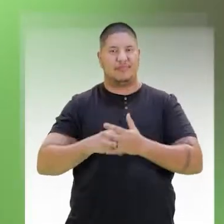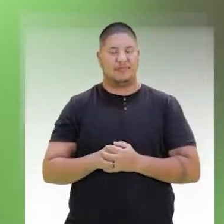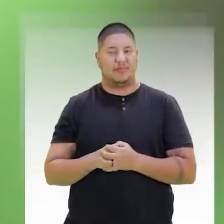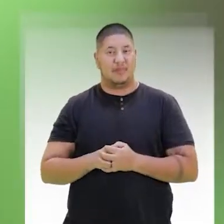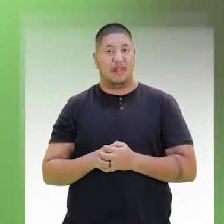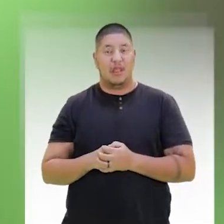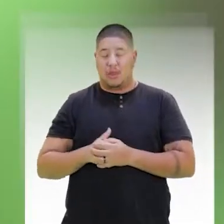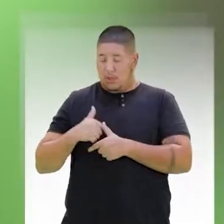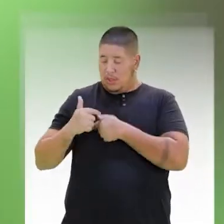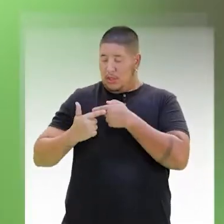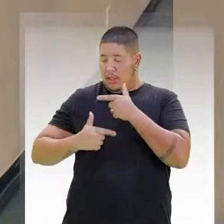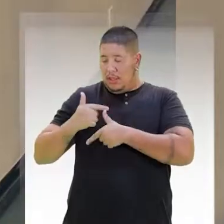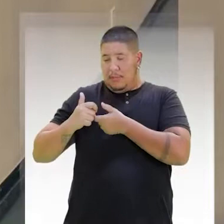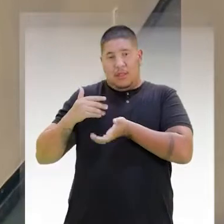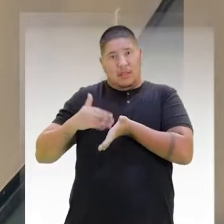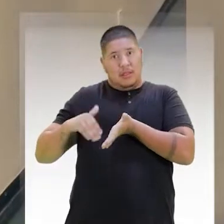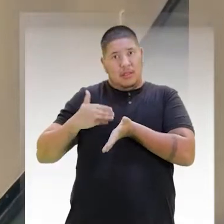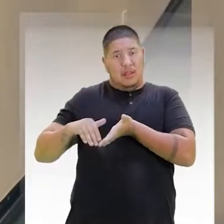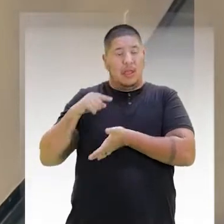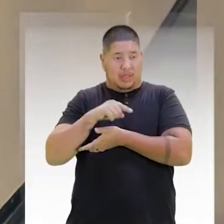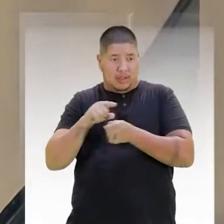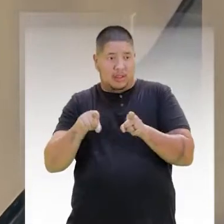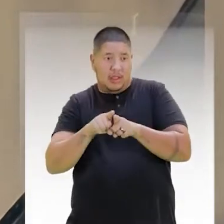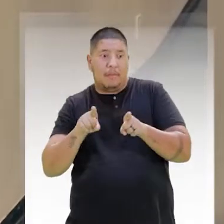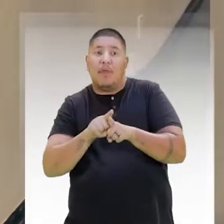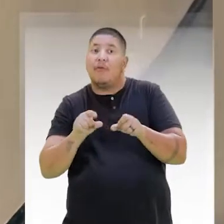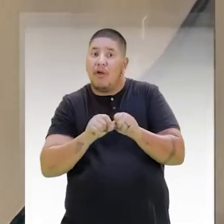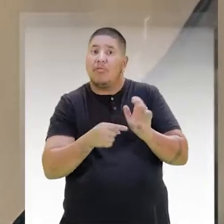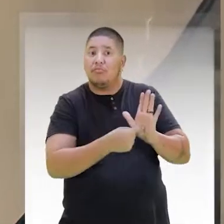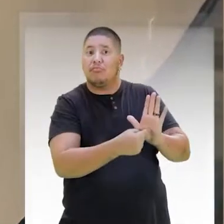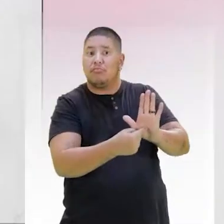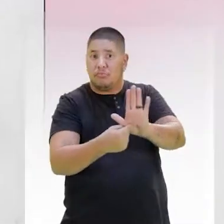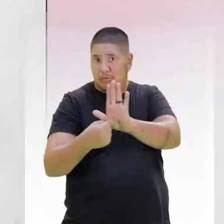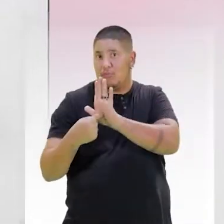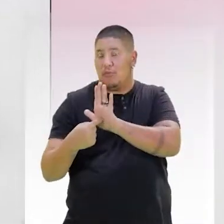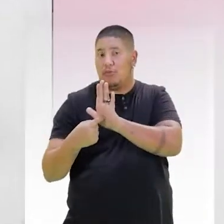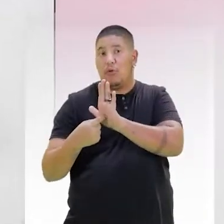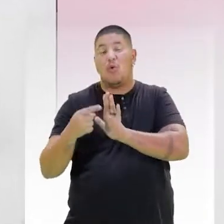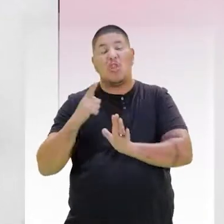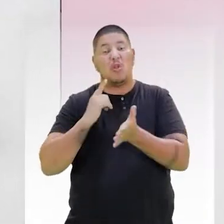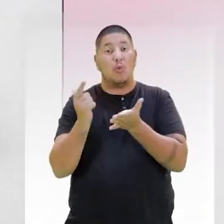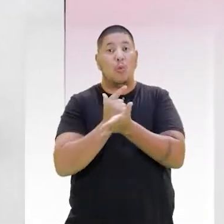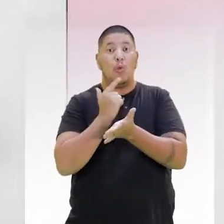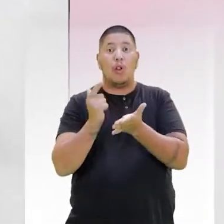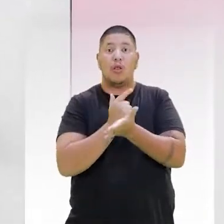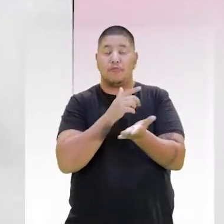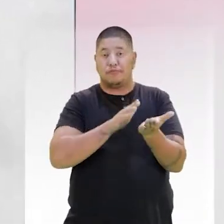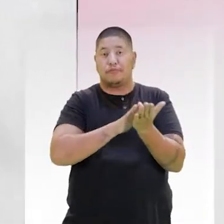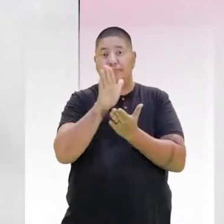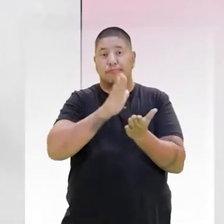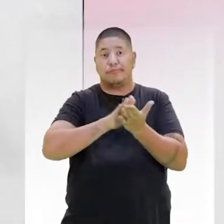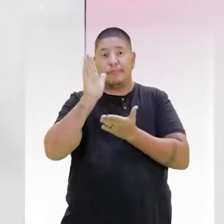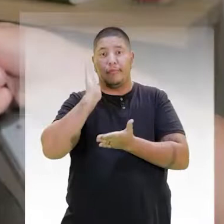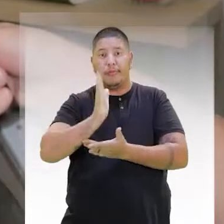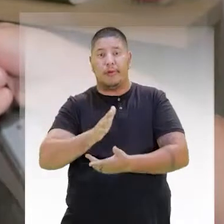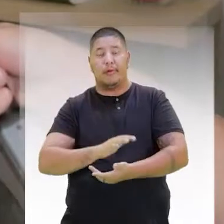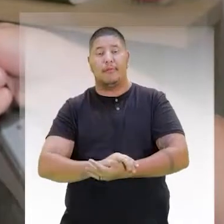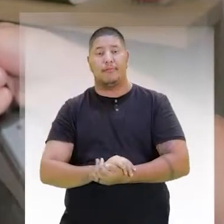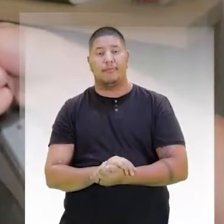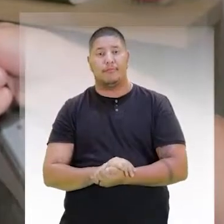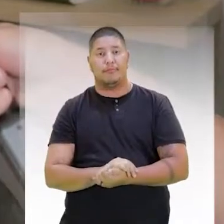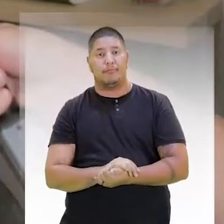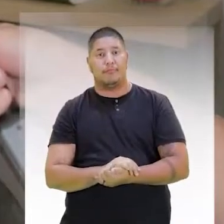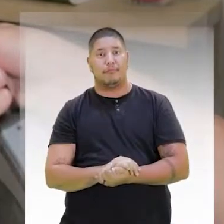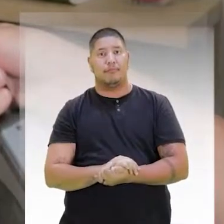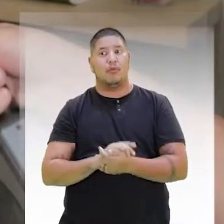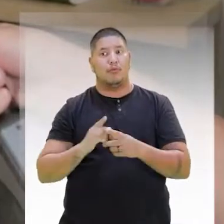Além do trabalho na secretaria, Jéssica realiza exposições fotográficas e tem um livro publicado. Os desafios